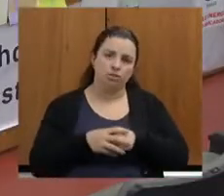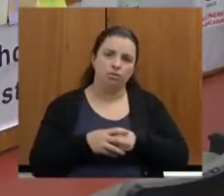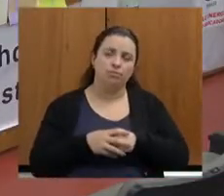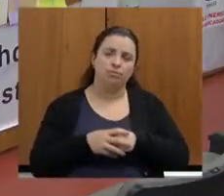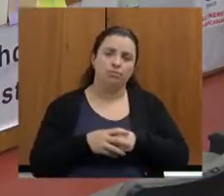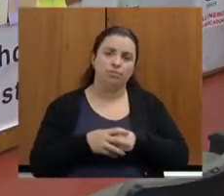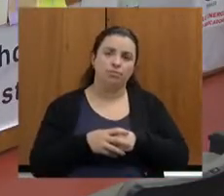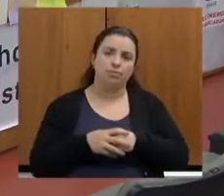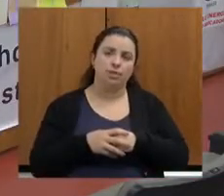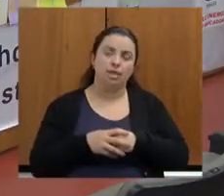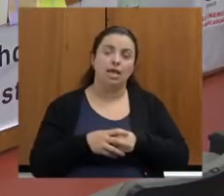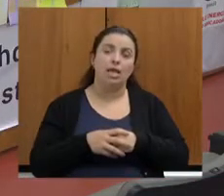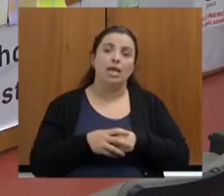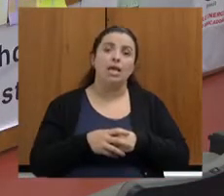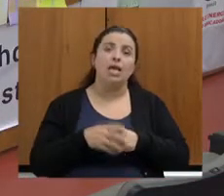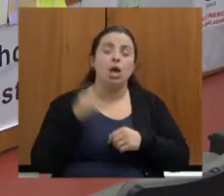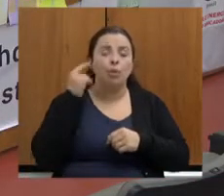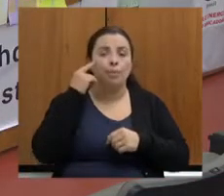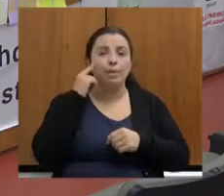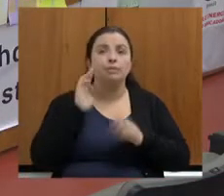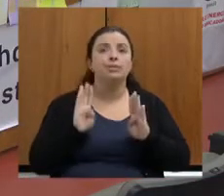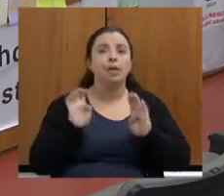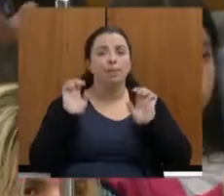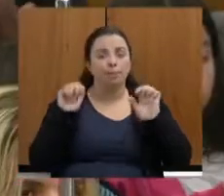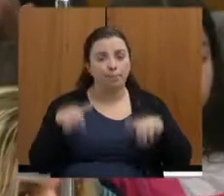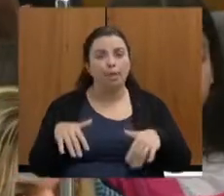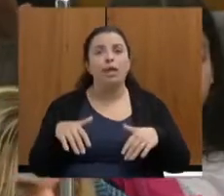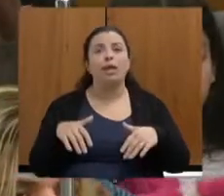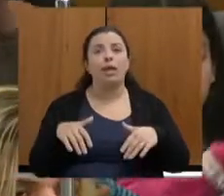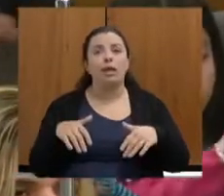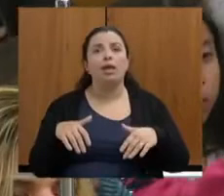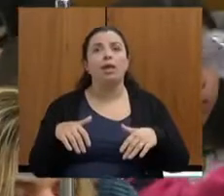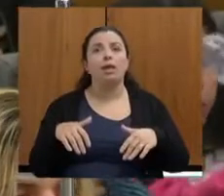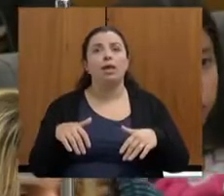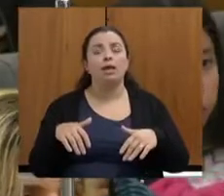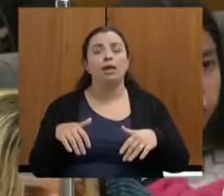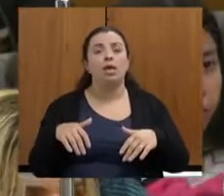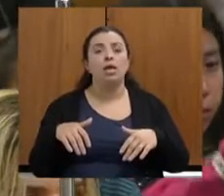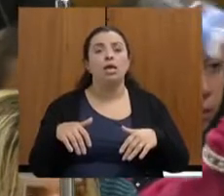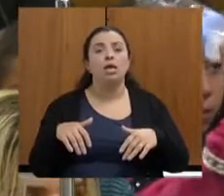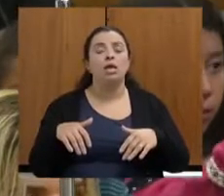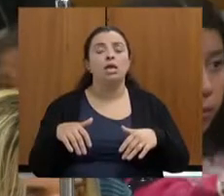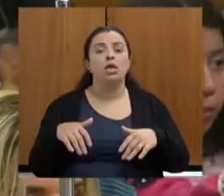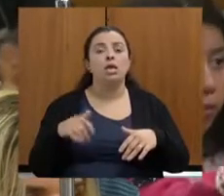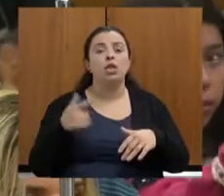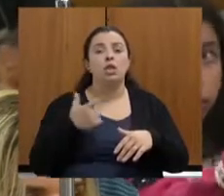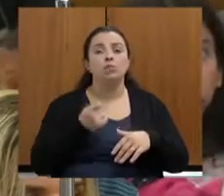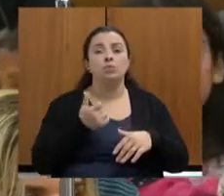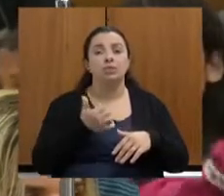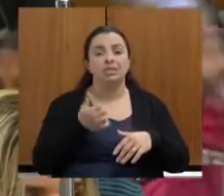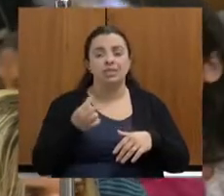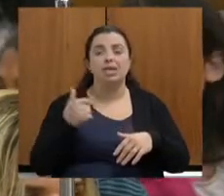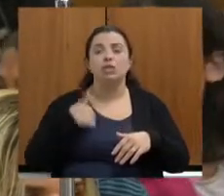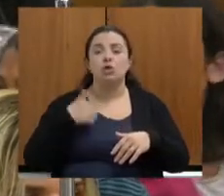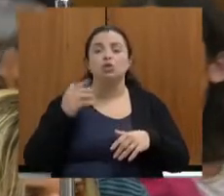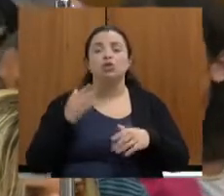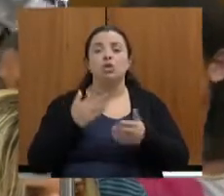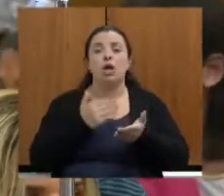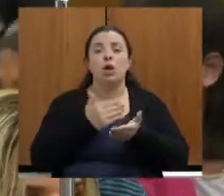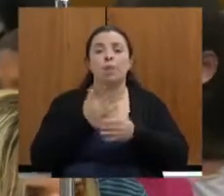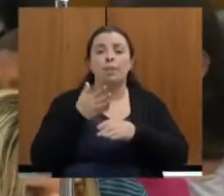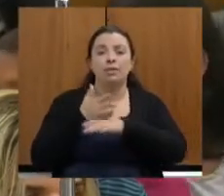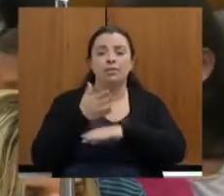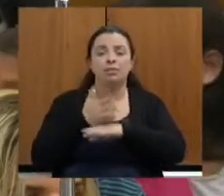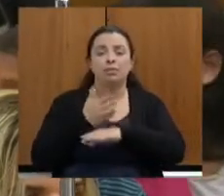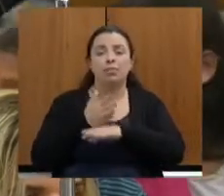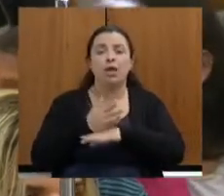acho ainda muito e é quando em Deus de 2016 que eu participo de reunião aqui sempre para